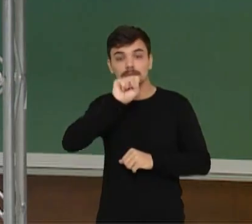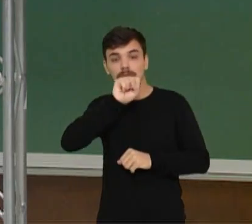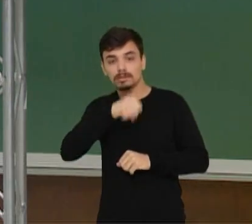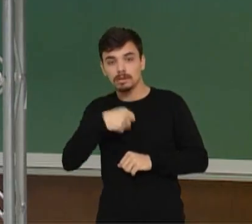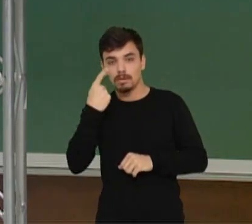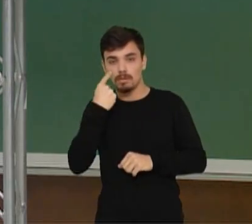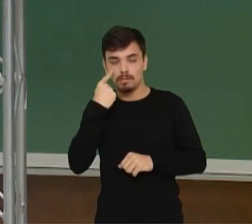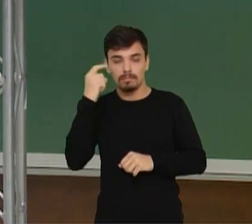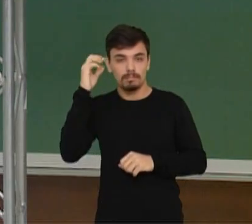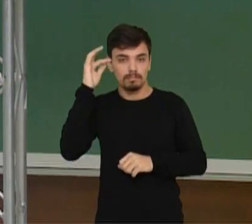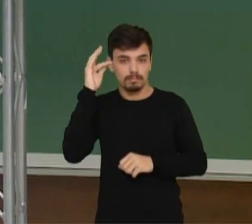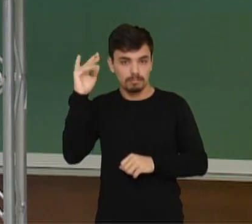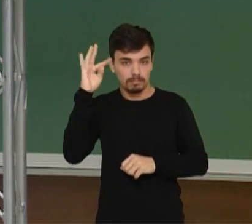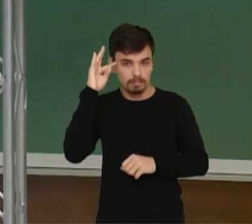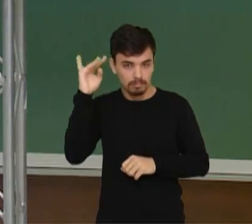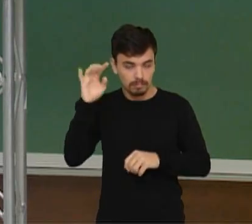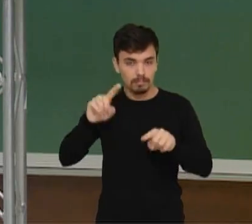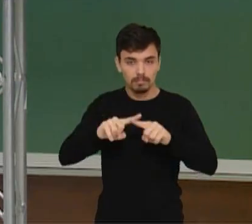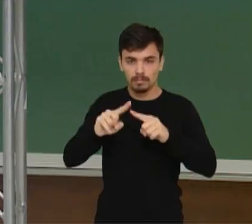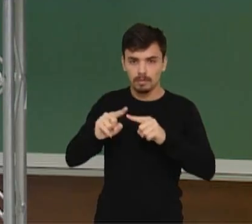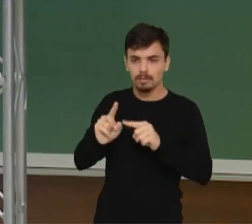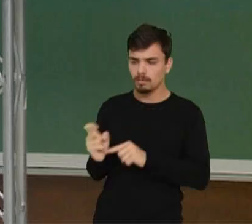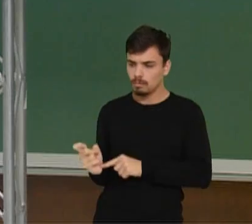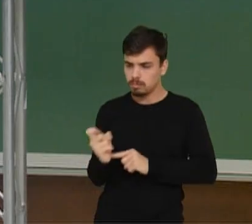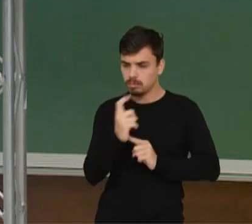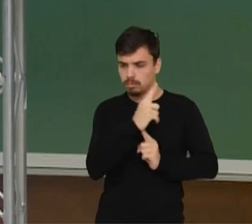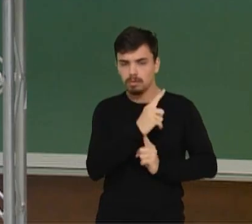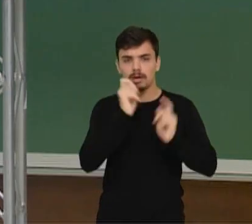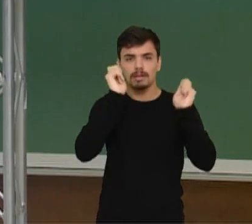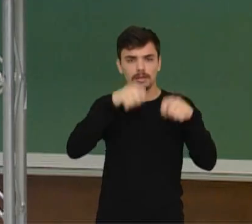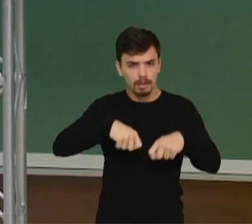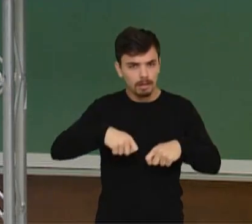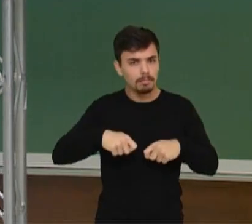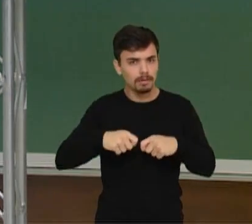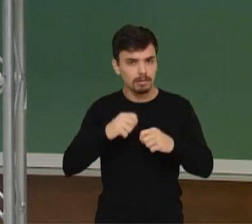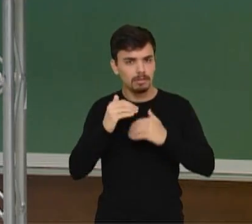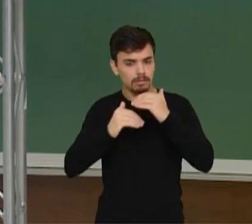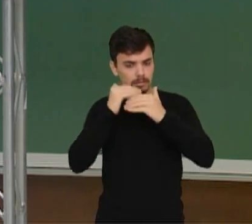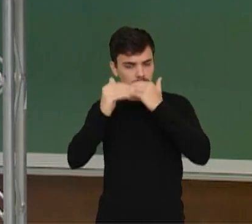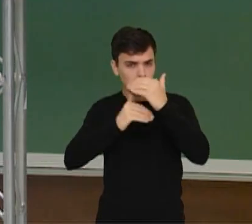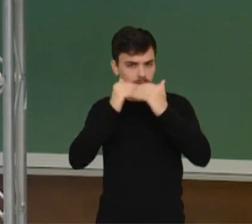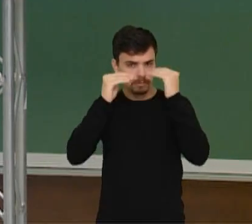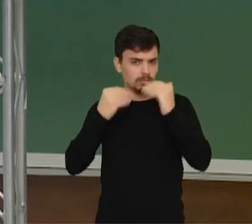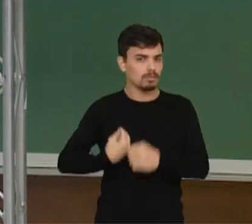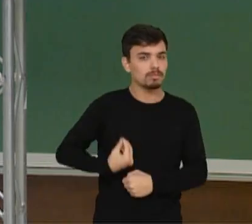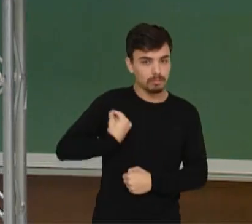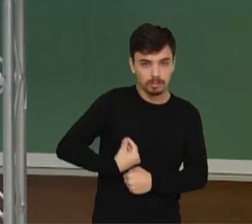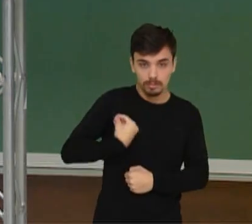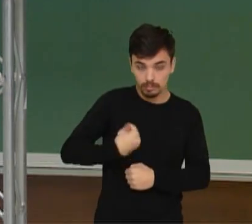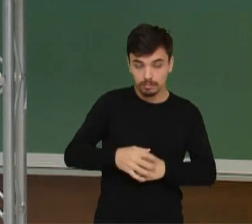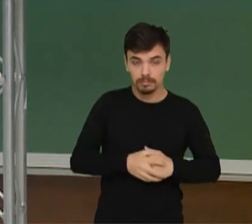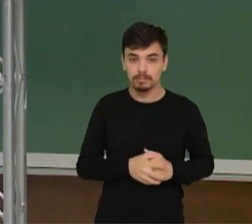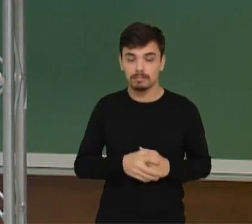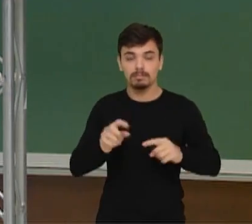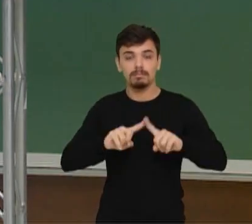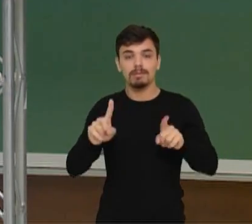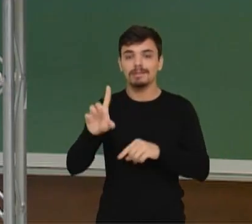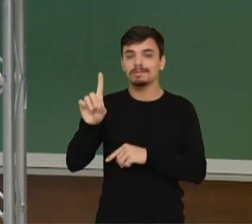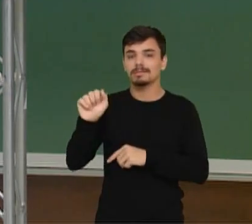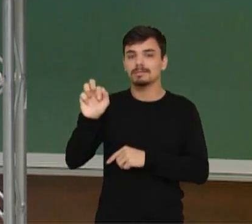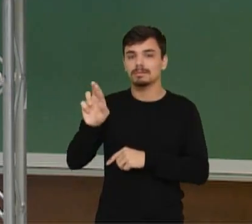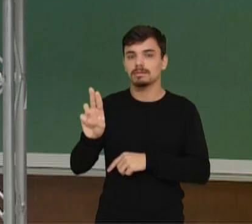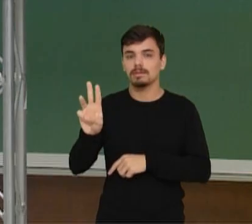a teoria da evolução, ela consegue realmente explicar a evolução de todos os seres vivos, né? O que Darwin não